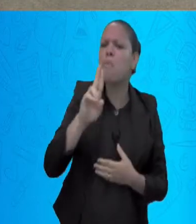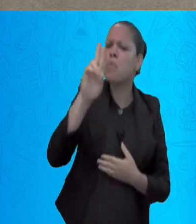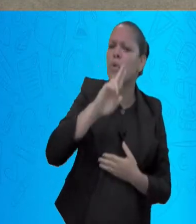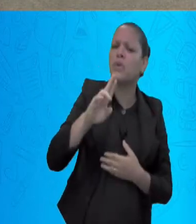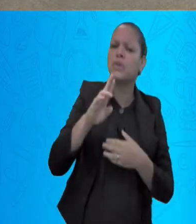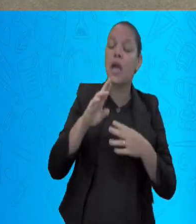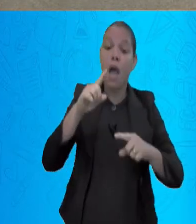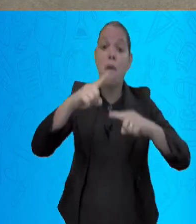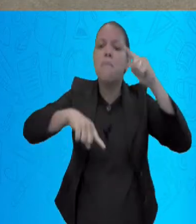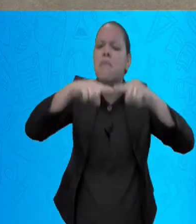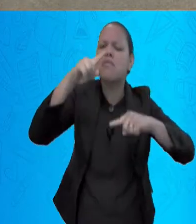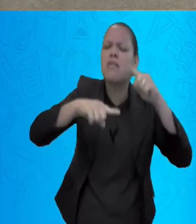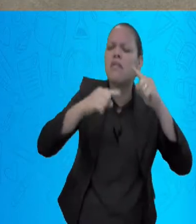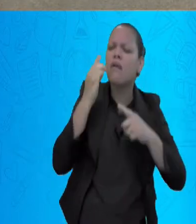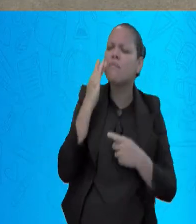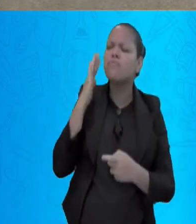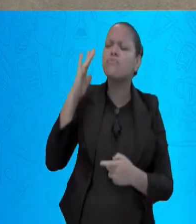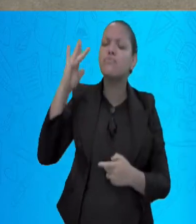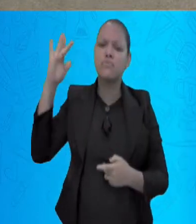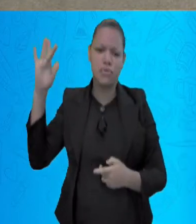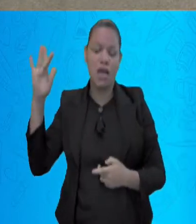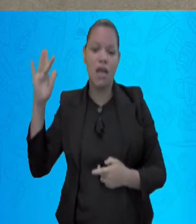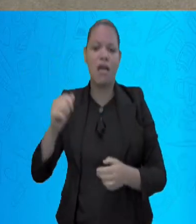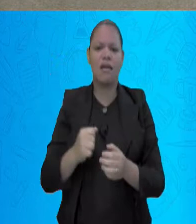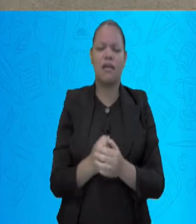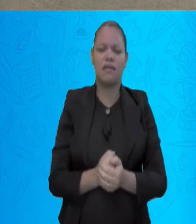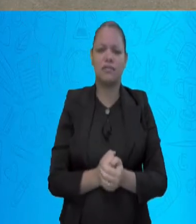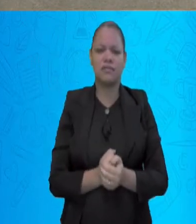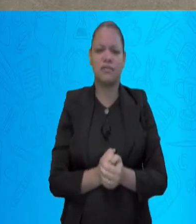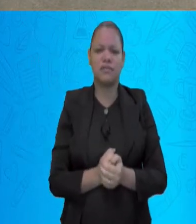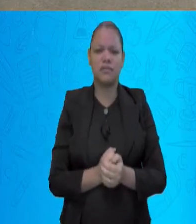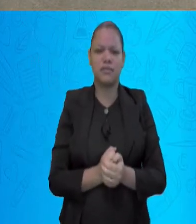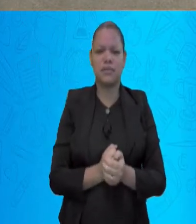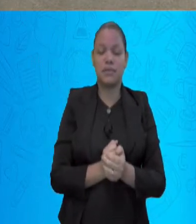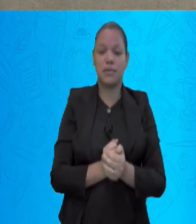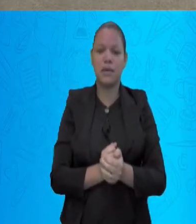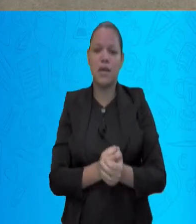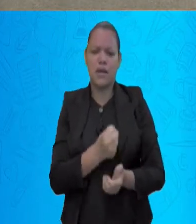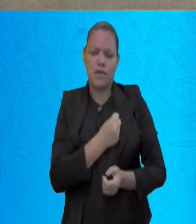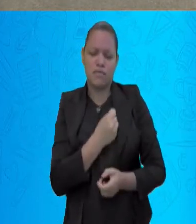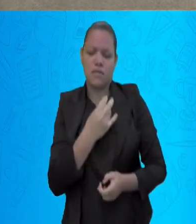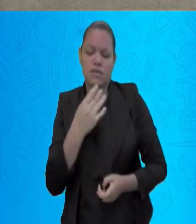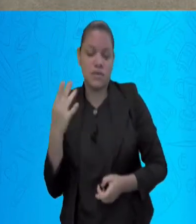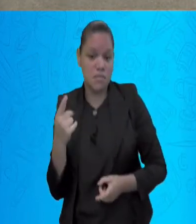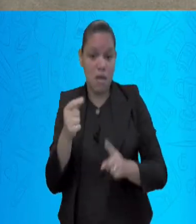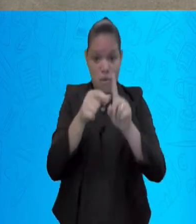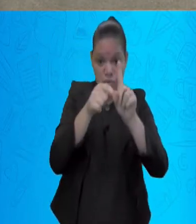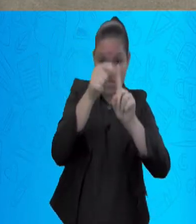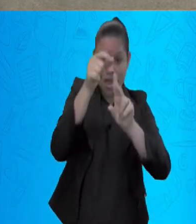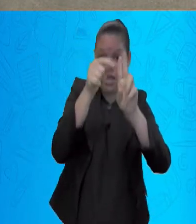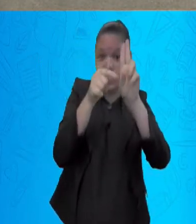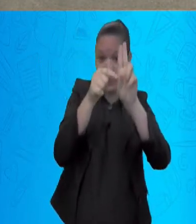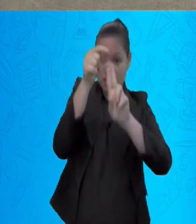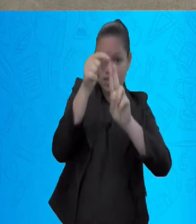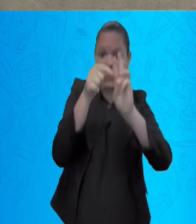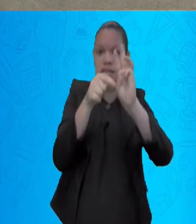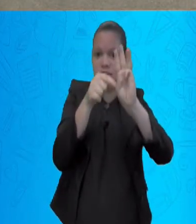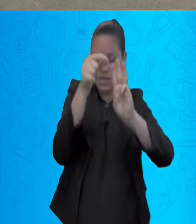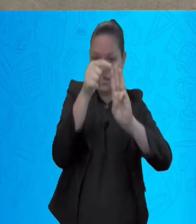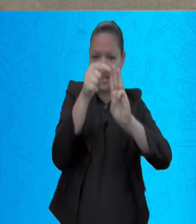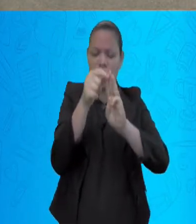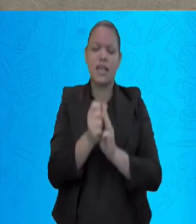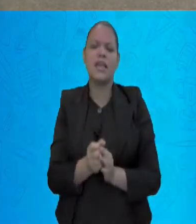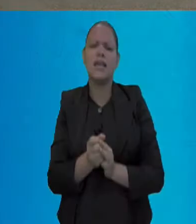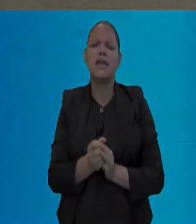ele na forma decimal, quando a gente vai usando para unidades, dezenas, centenas e a unidade de